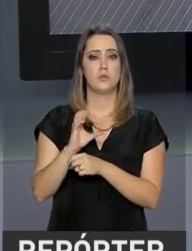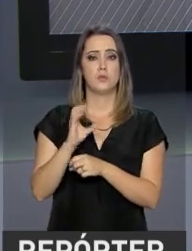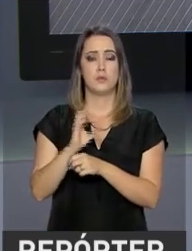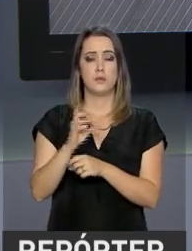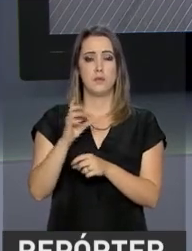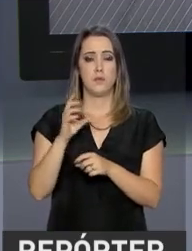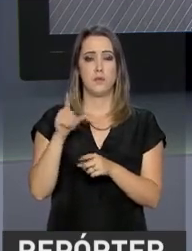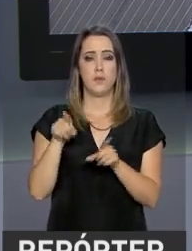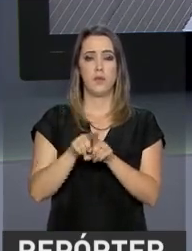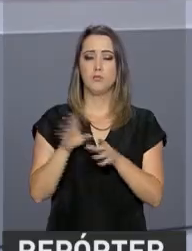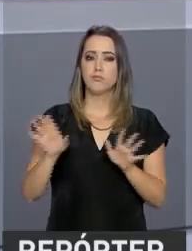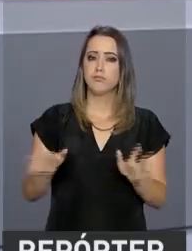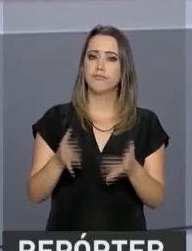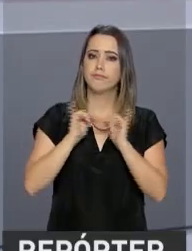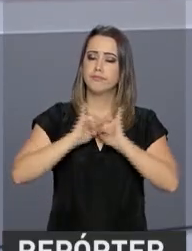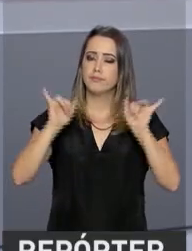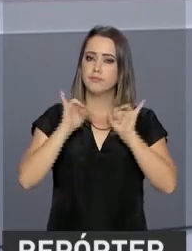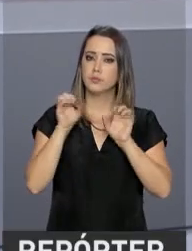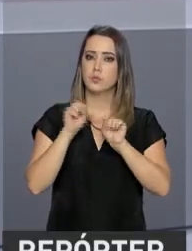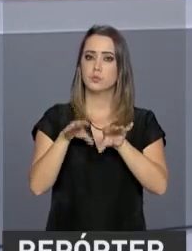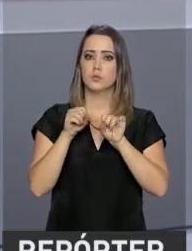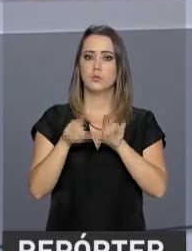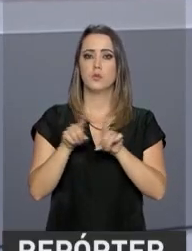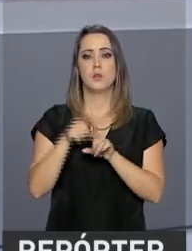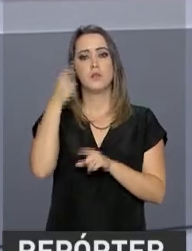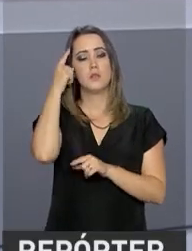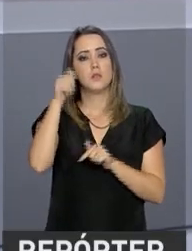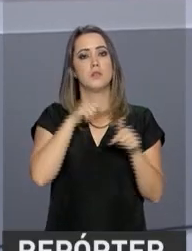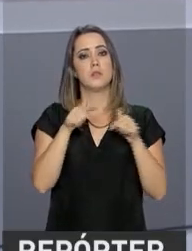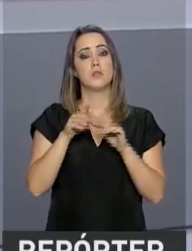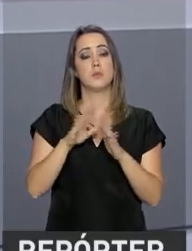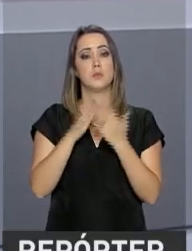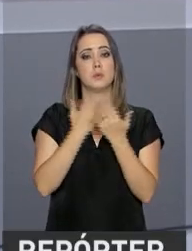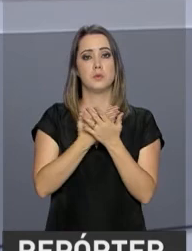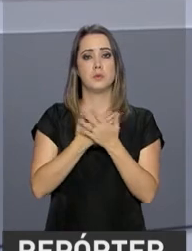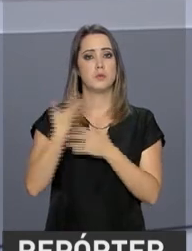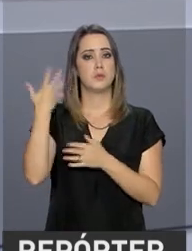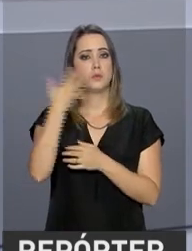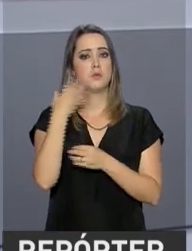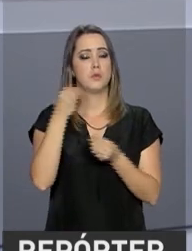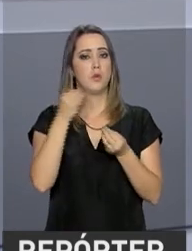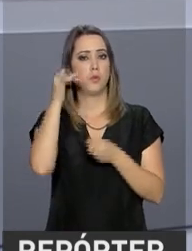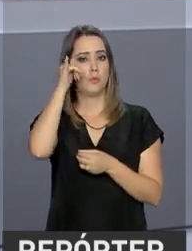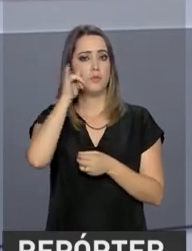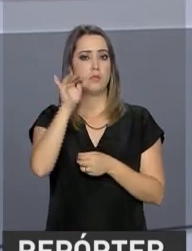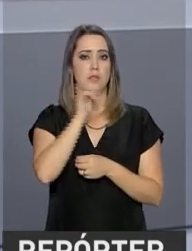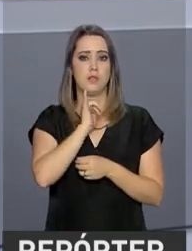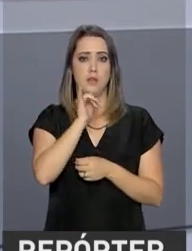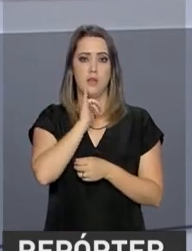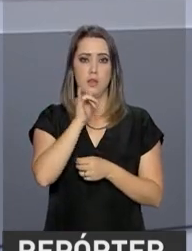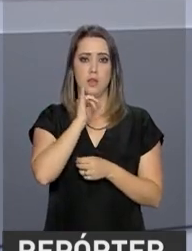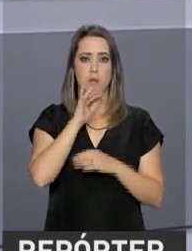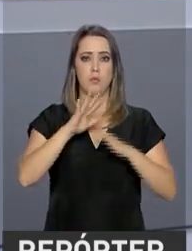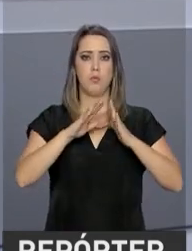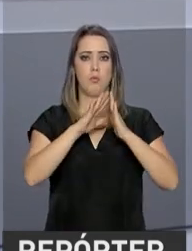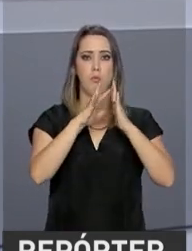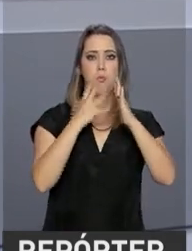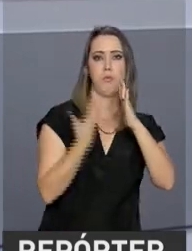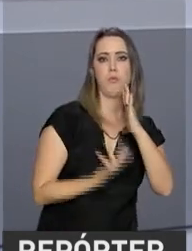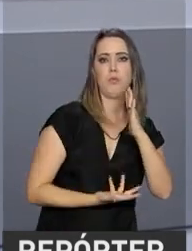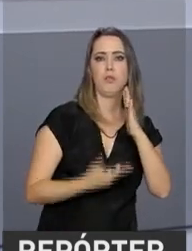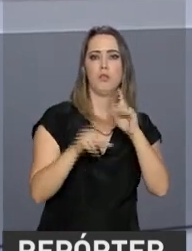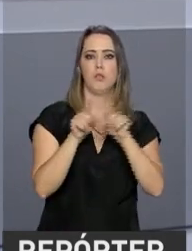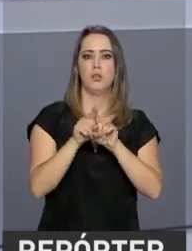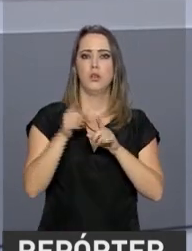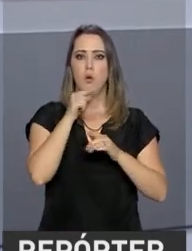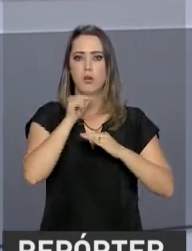educativos sobre o tema a idéia é trabalhar em sala de aula conteúdos que expliquem como prevenir por exemplo desabamentos enchentes e